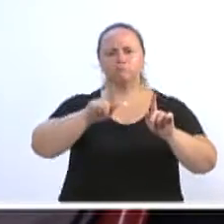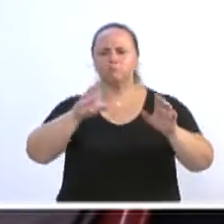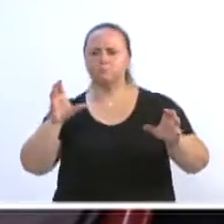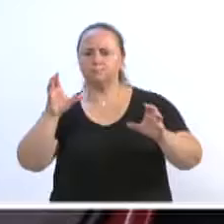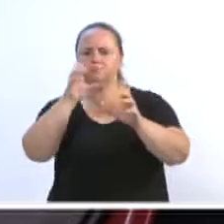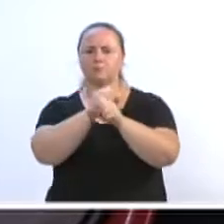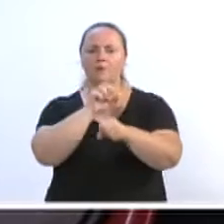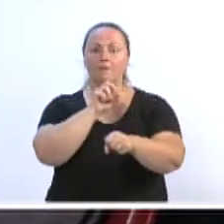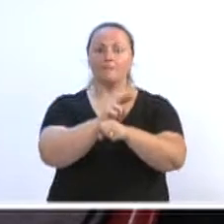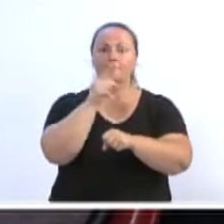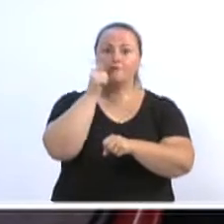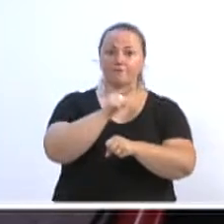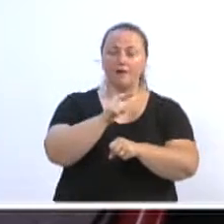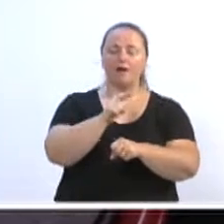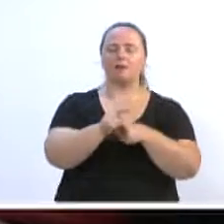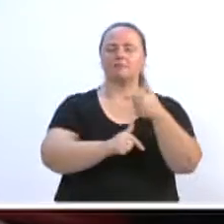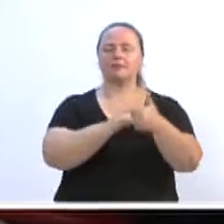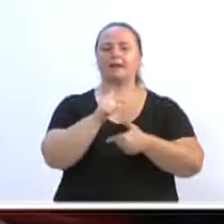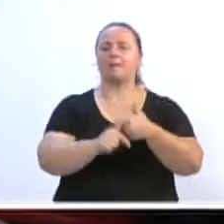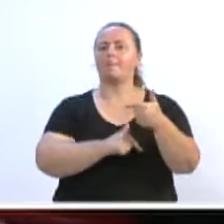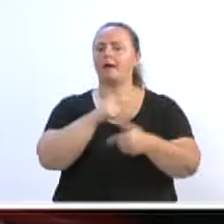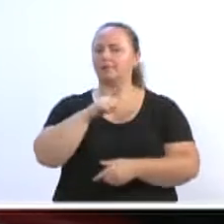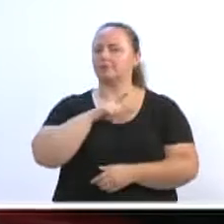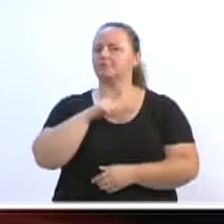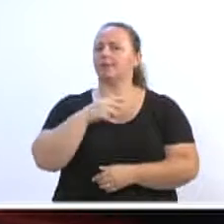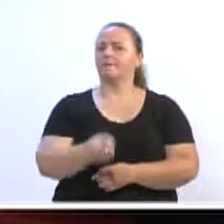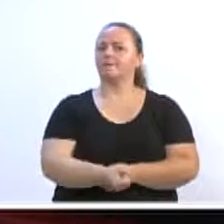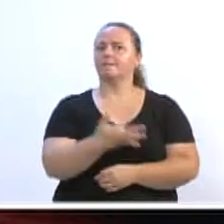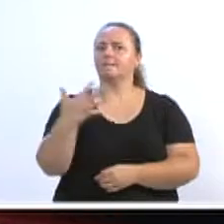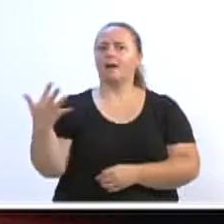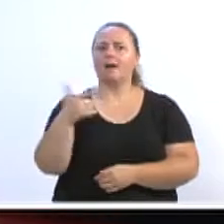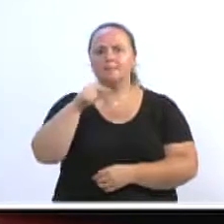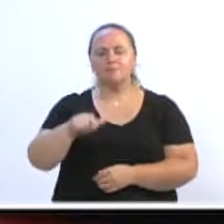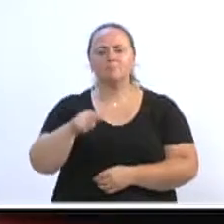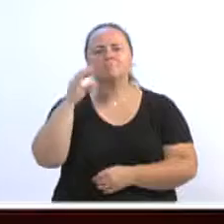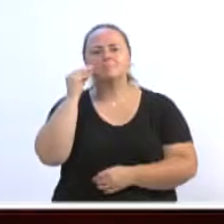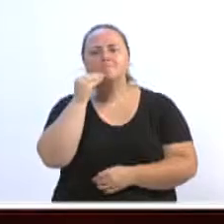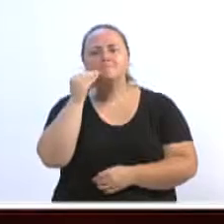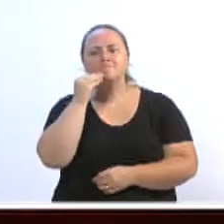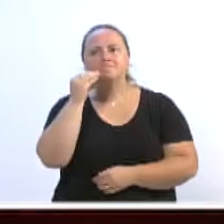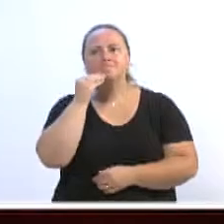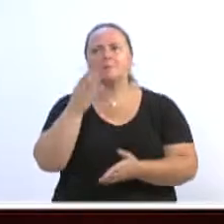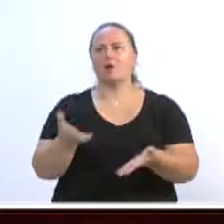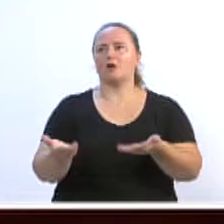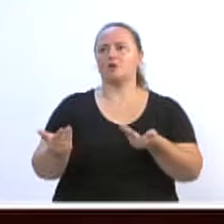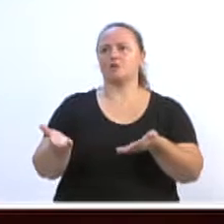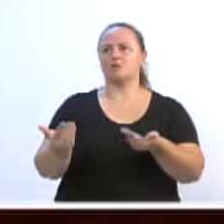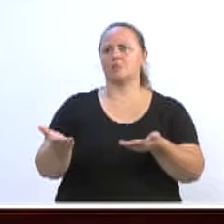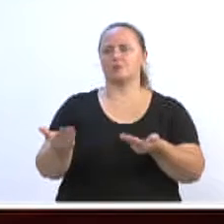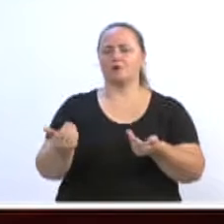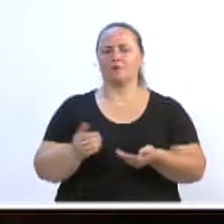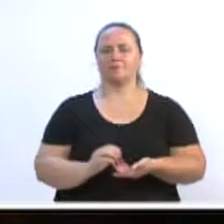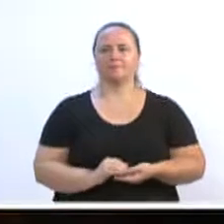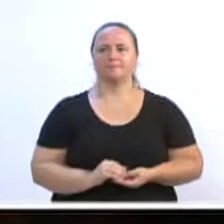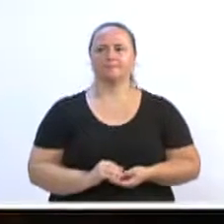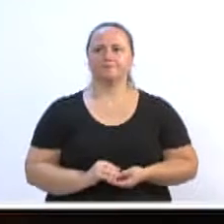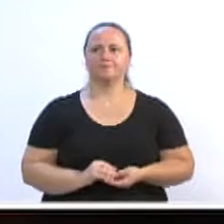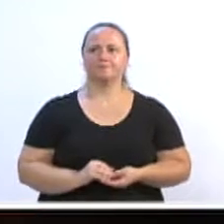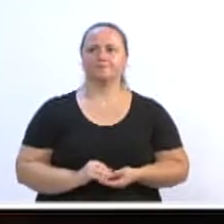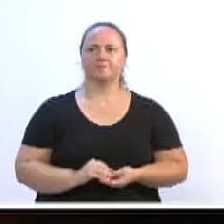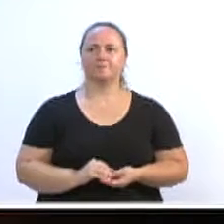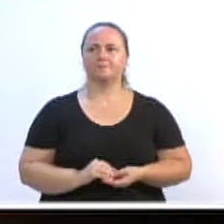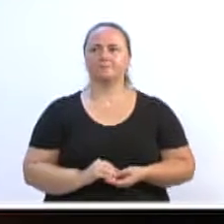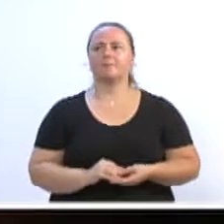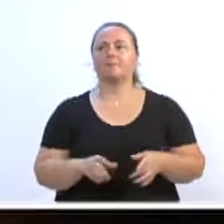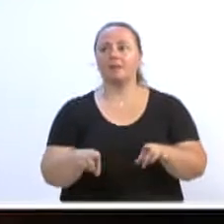muito grande. É um programa que oferece, então, uma oportunidade gigantesca para os jovens da cidade de Blumenau. E ele